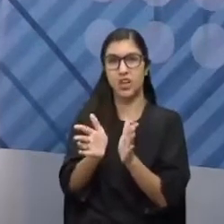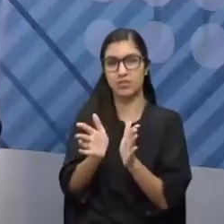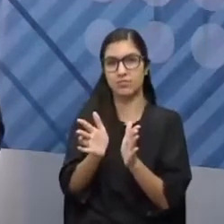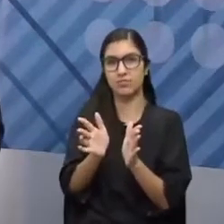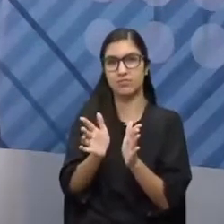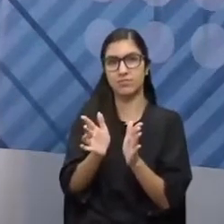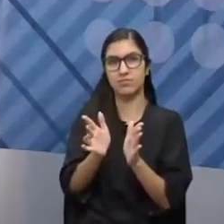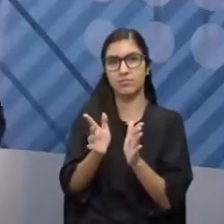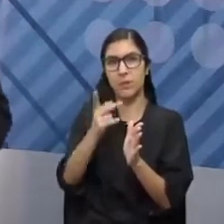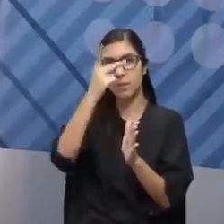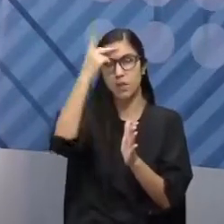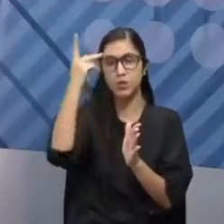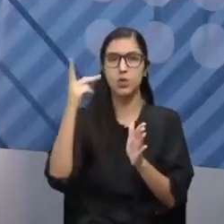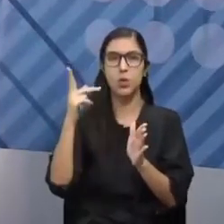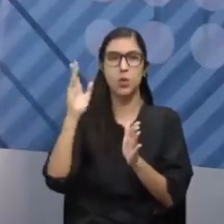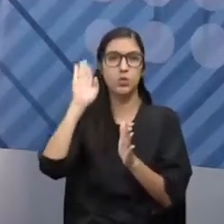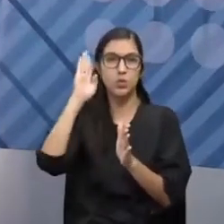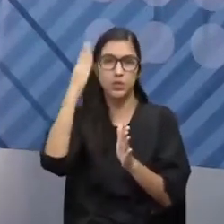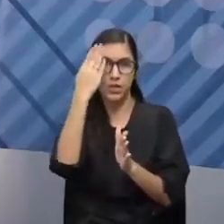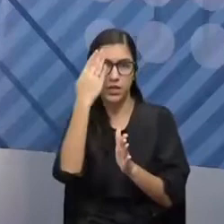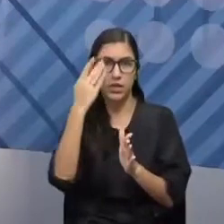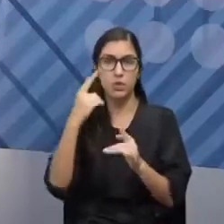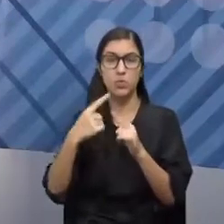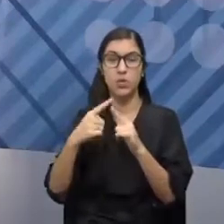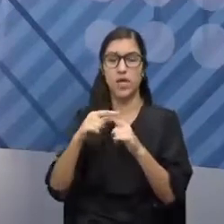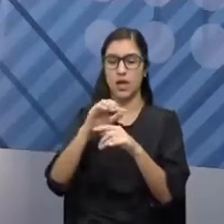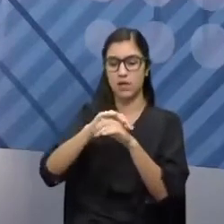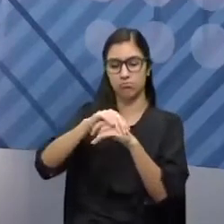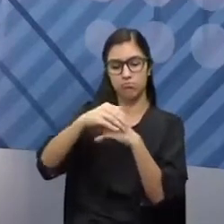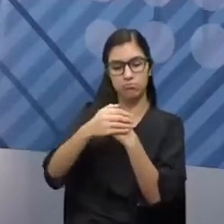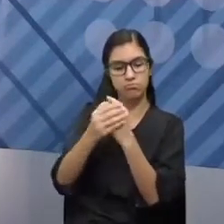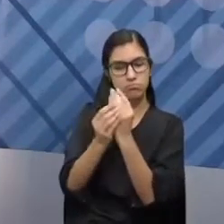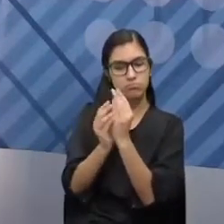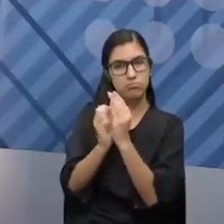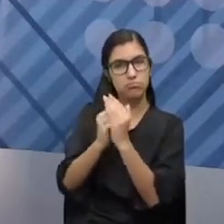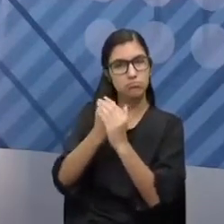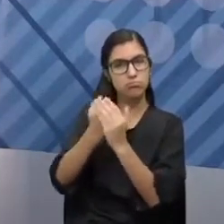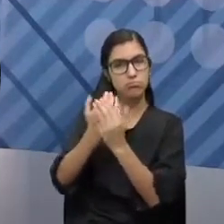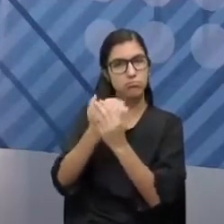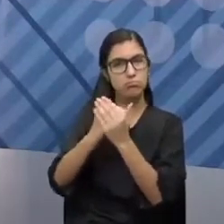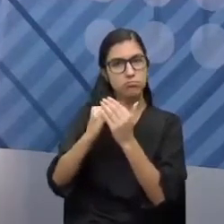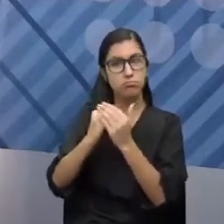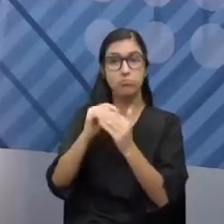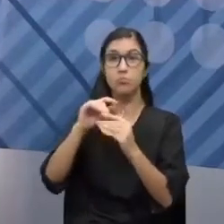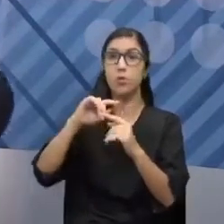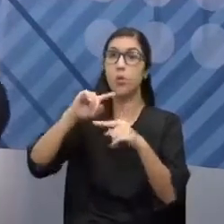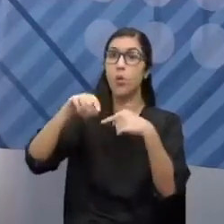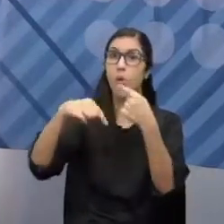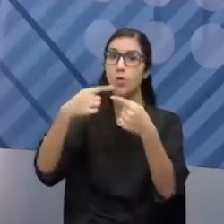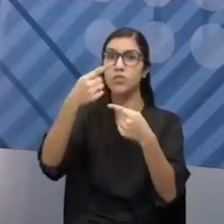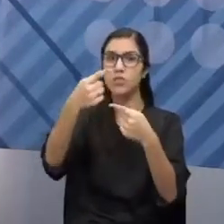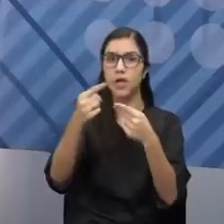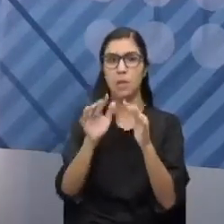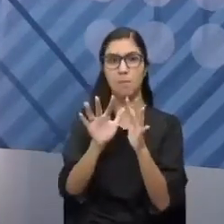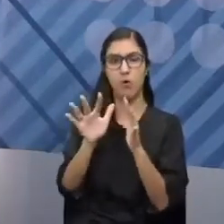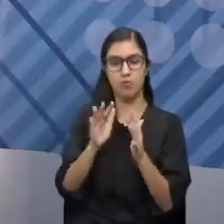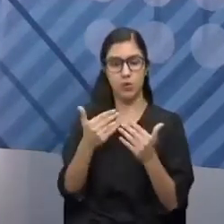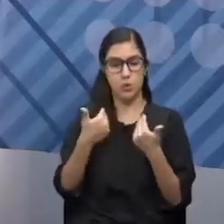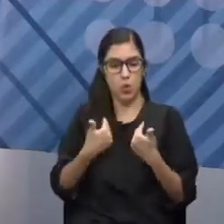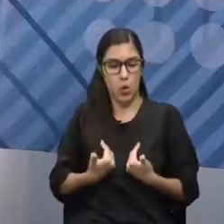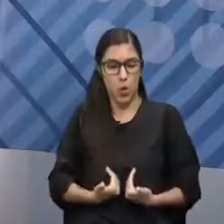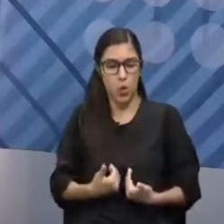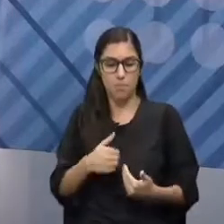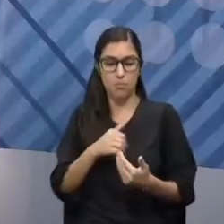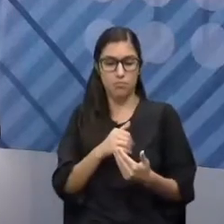é utilizada com a pessoa com surdo-cegueira, porque ora ela vai estar com as mãos sobre a sua, ora você vai estar fazendo movimento no seu